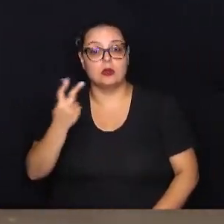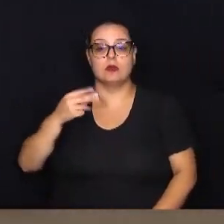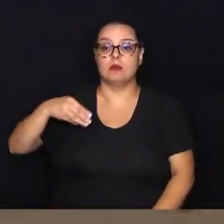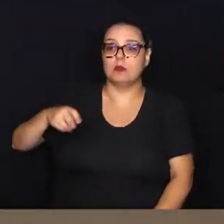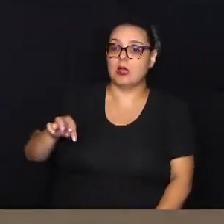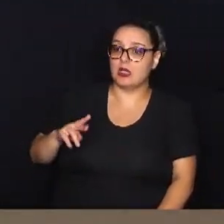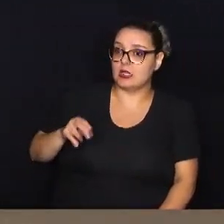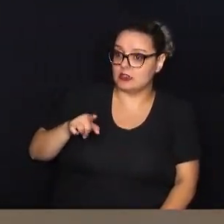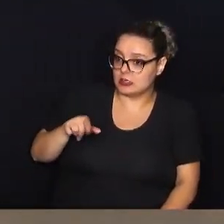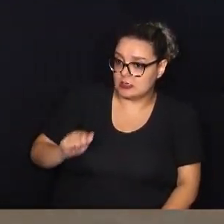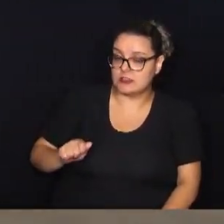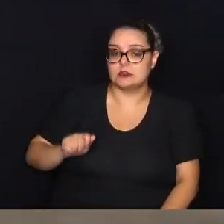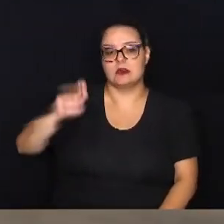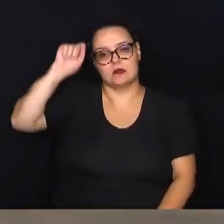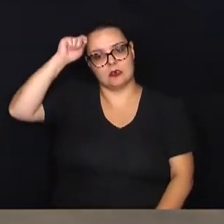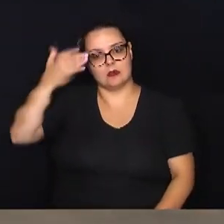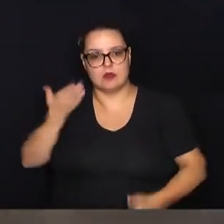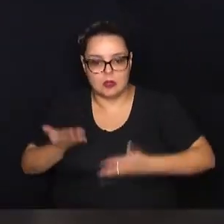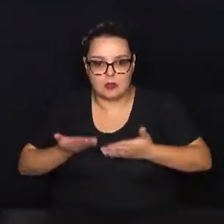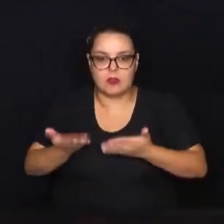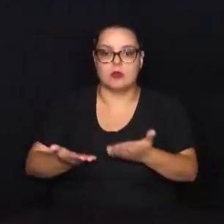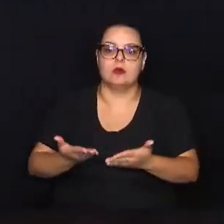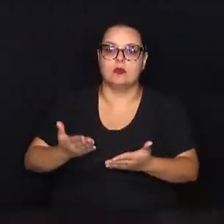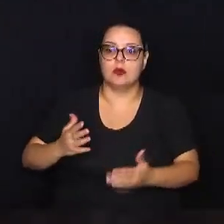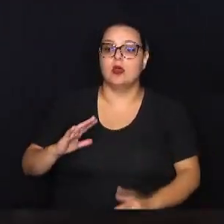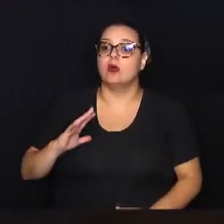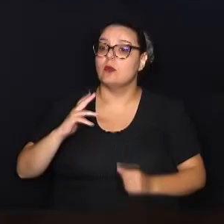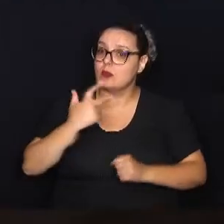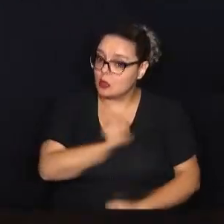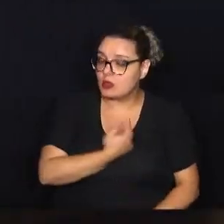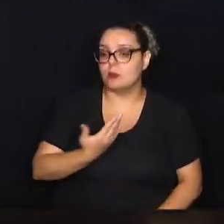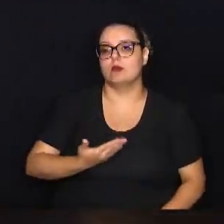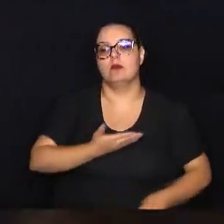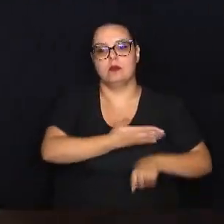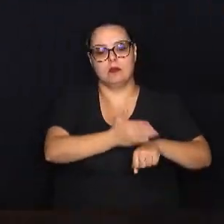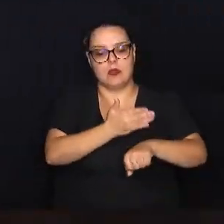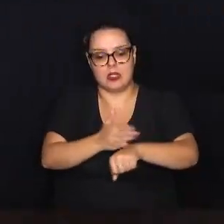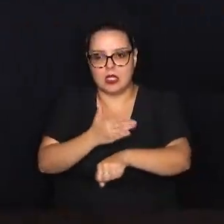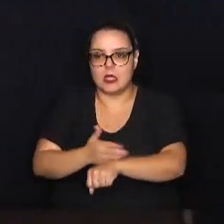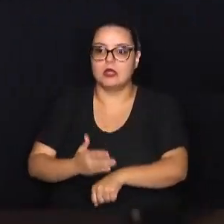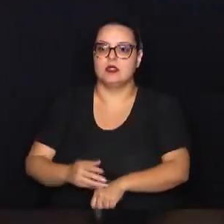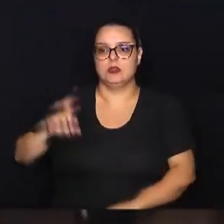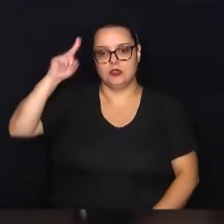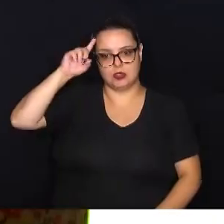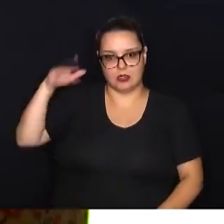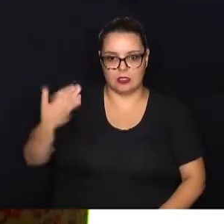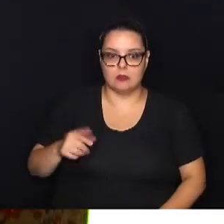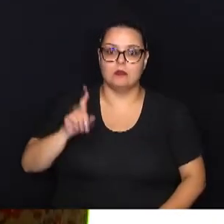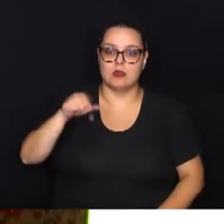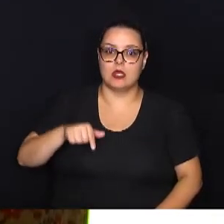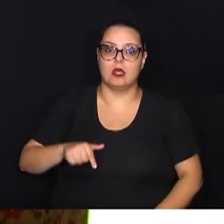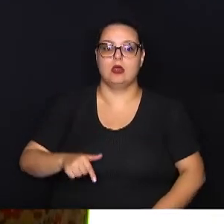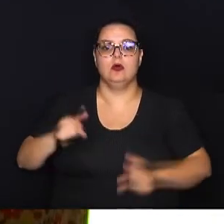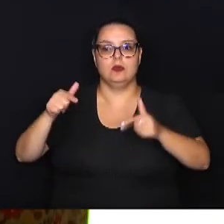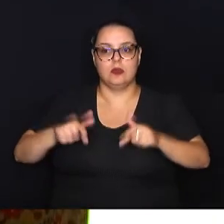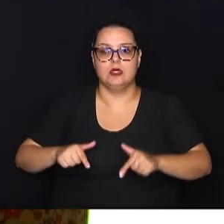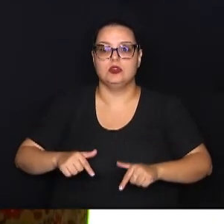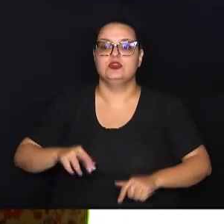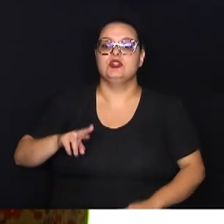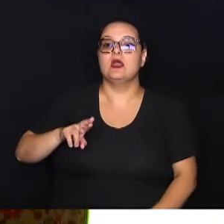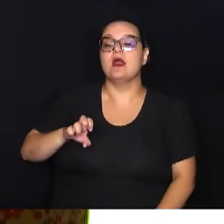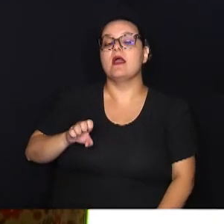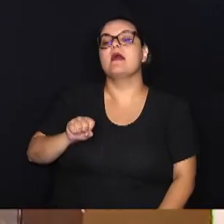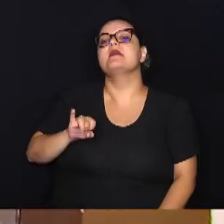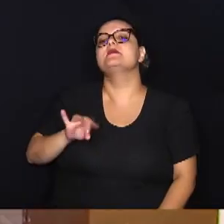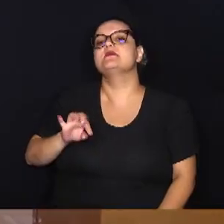são preservados e salvaguardados como prática cotidiana, mas também é um lugar de resistência num